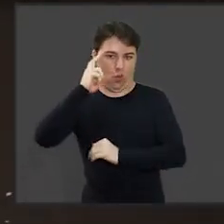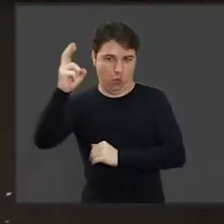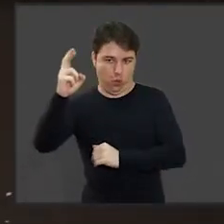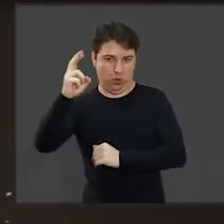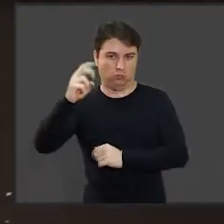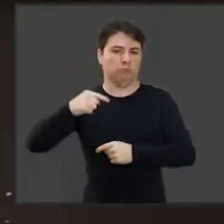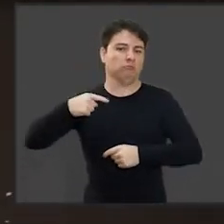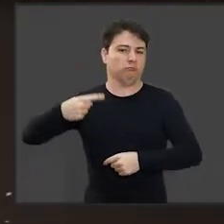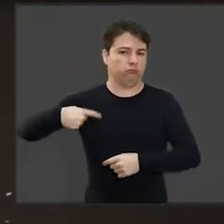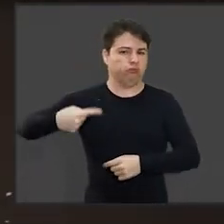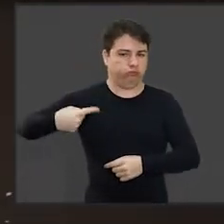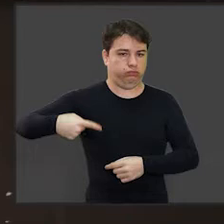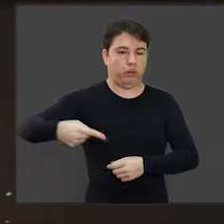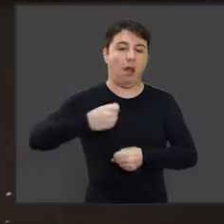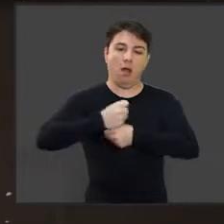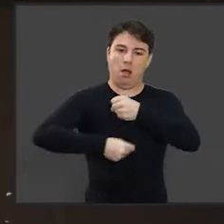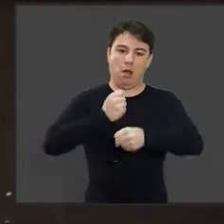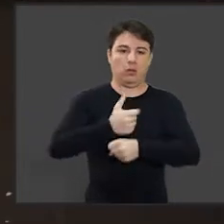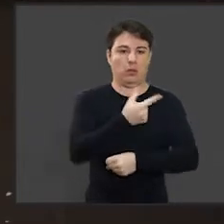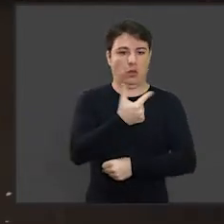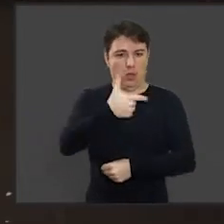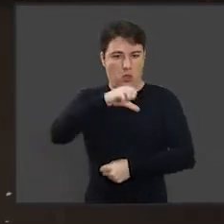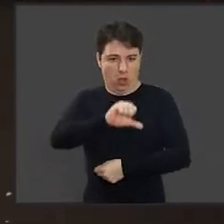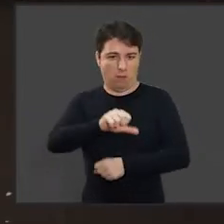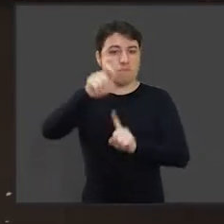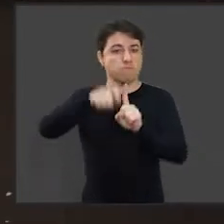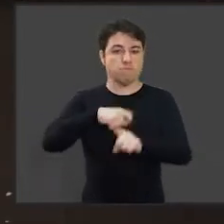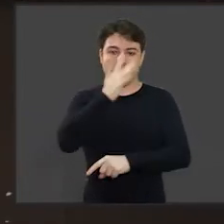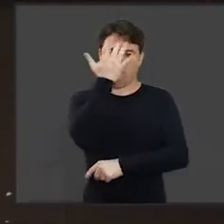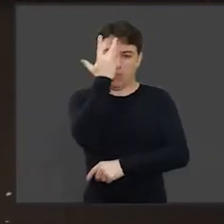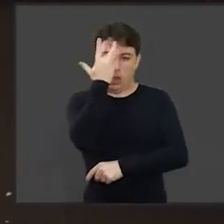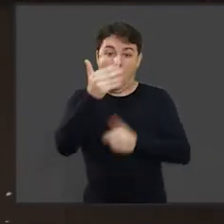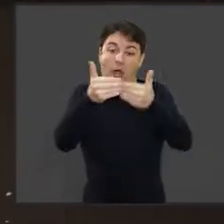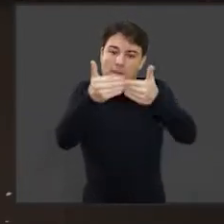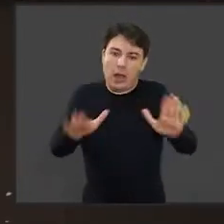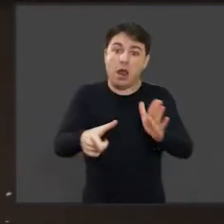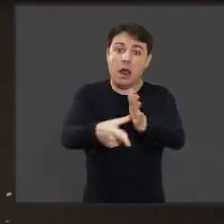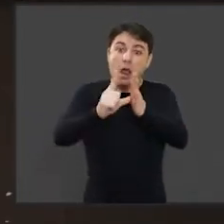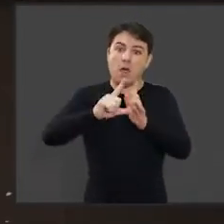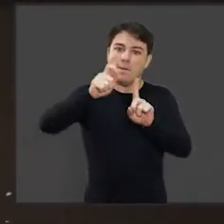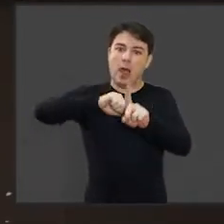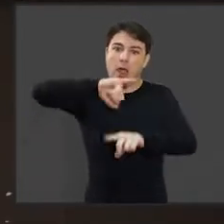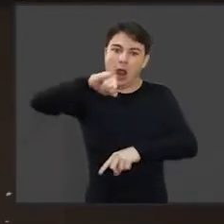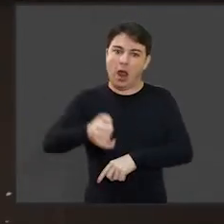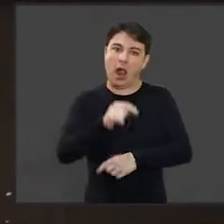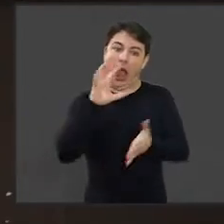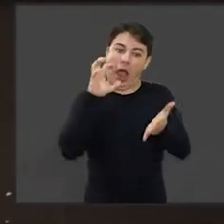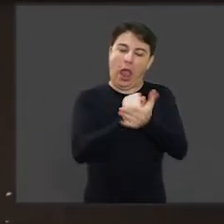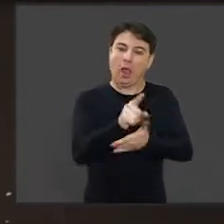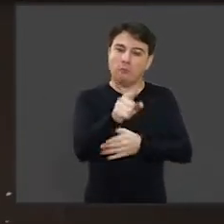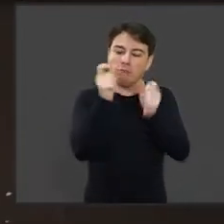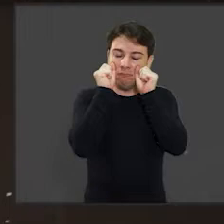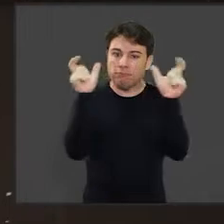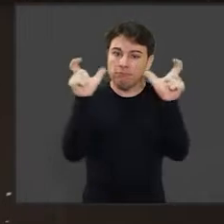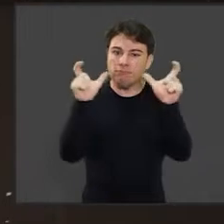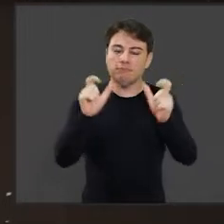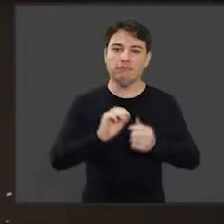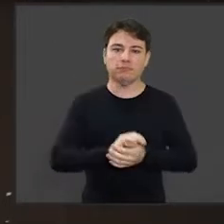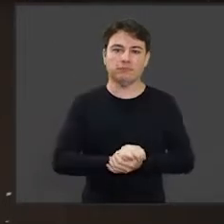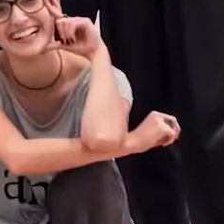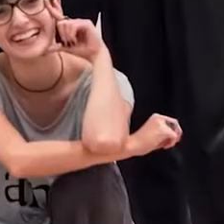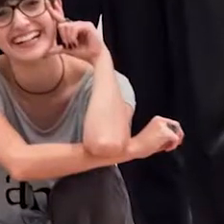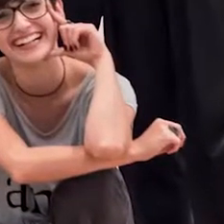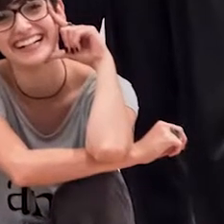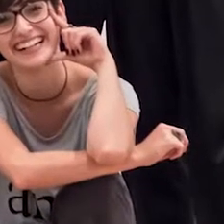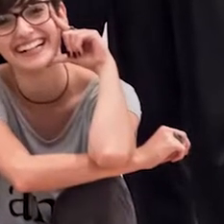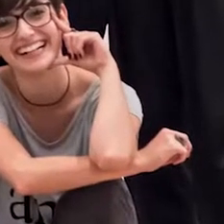aqui na Casa da Cultura, que é regular, que provavelmente vai começar no ano que vem, lá para fevereiro. Então em janeiro fique esperto para as inscrições.